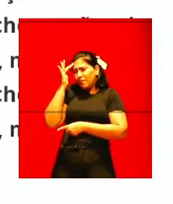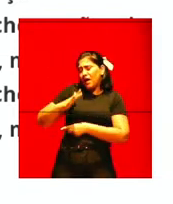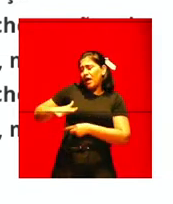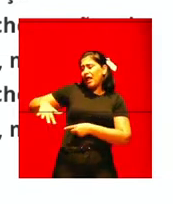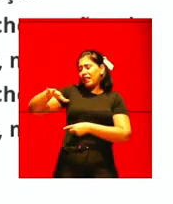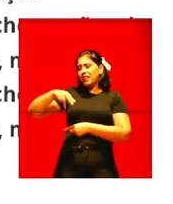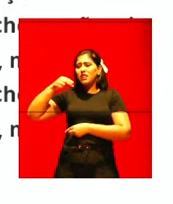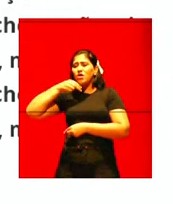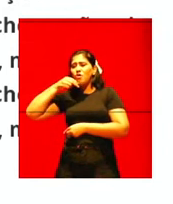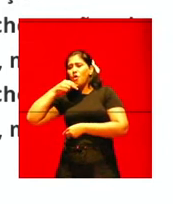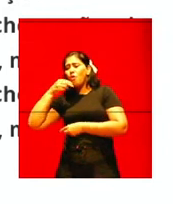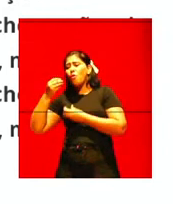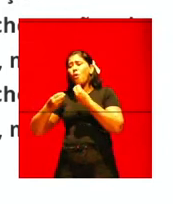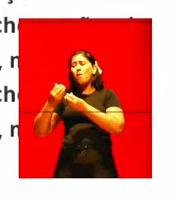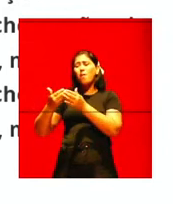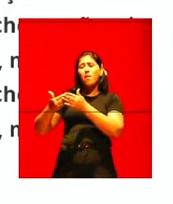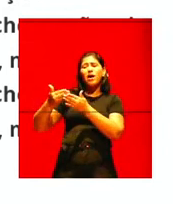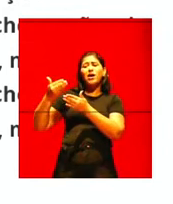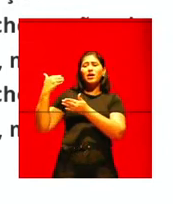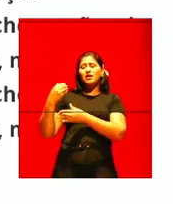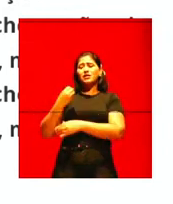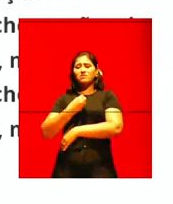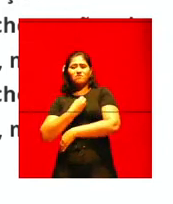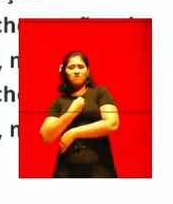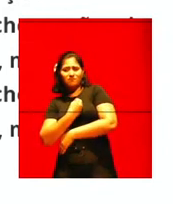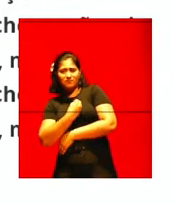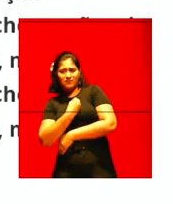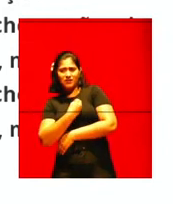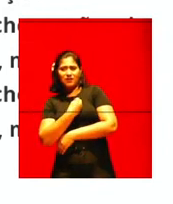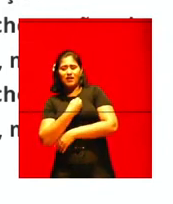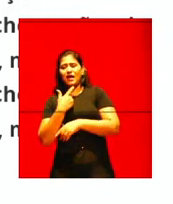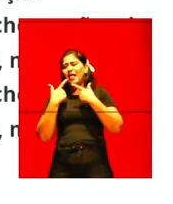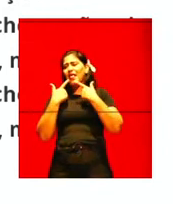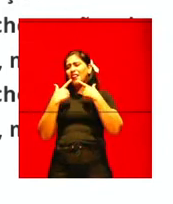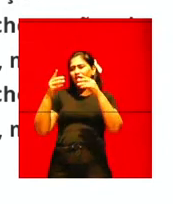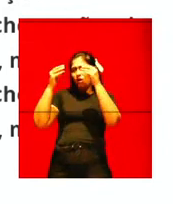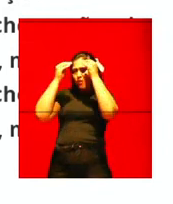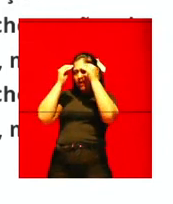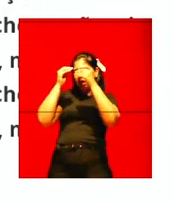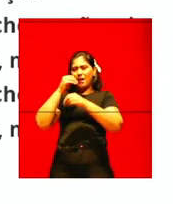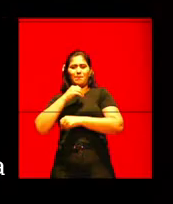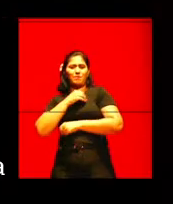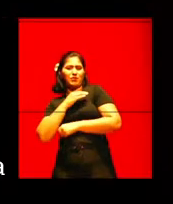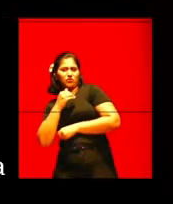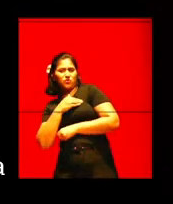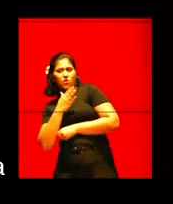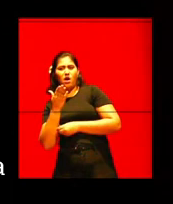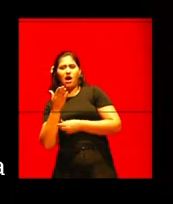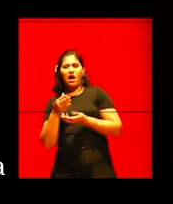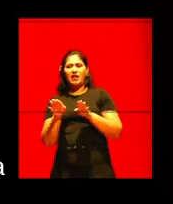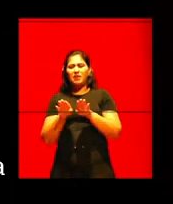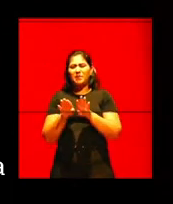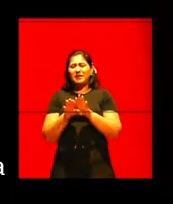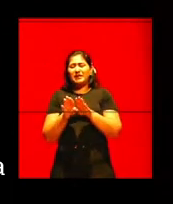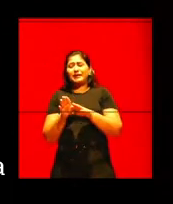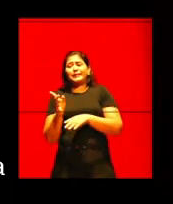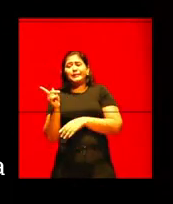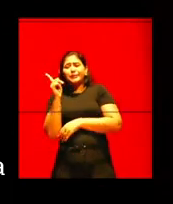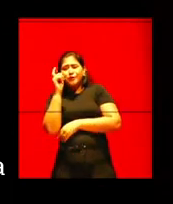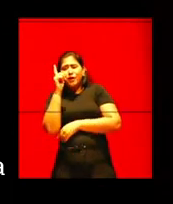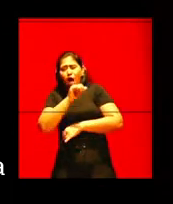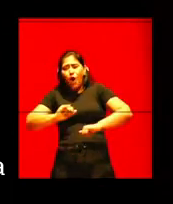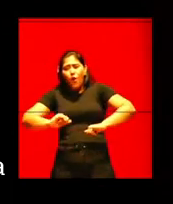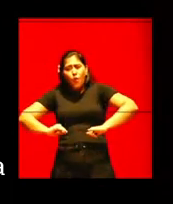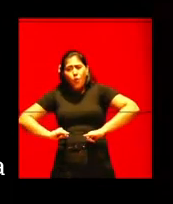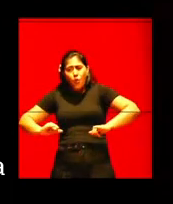sertanejo vivia, não só a questão da linguagem, do preconceito, mas também como toda dificuldade, né,